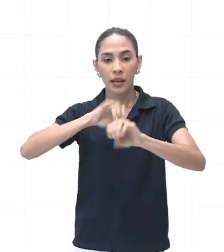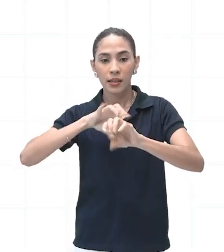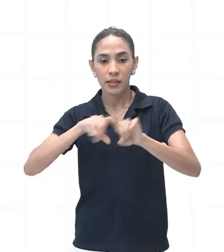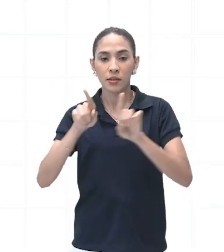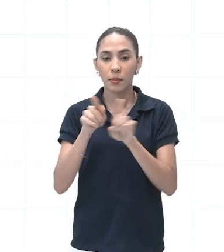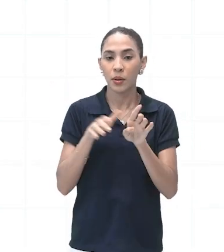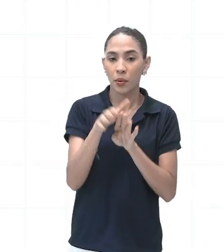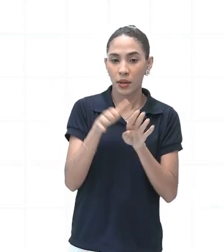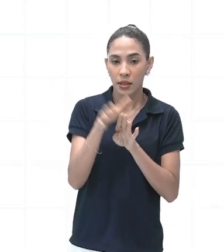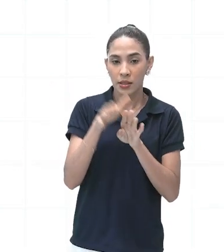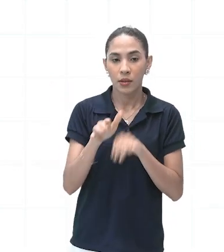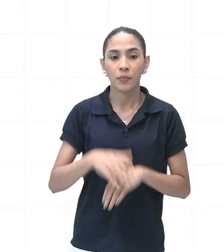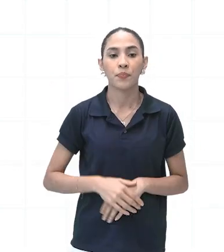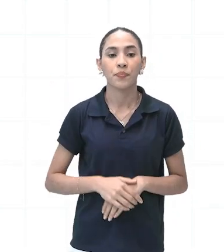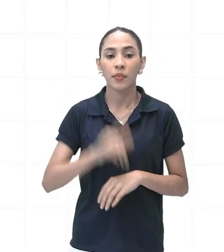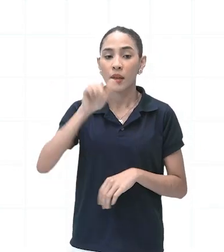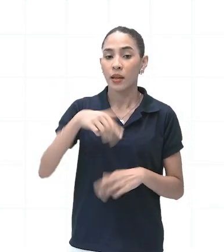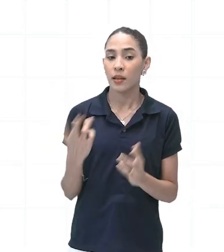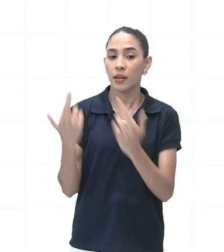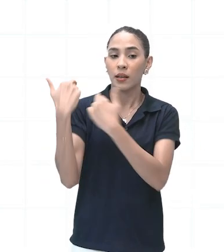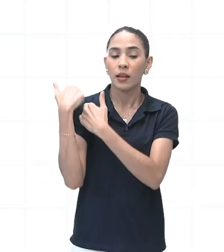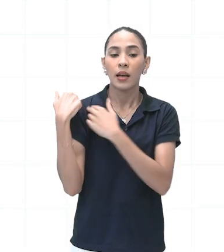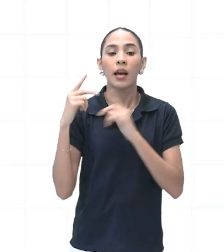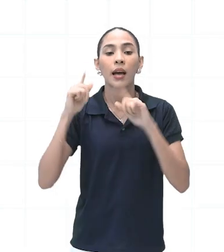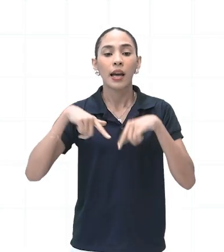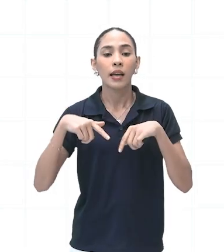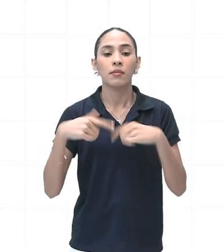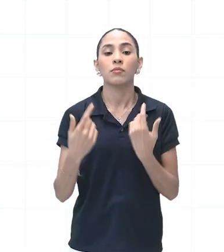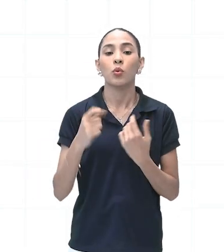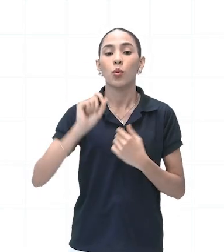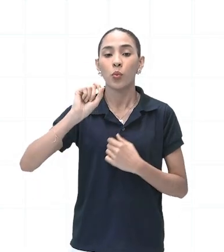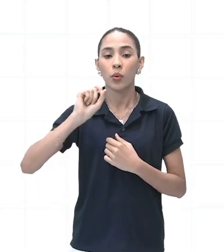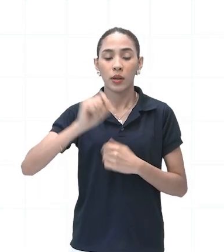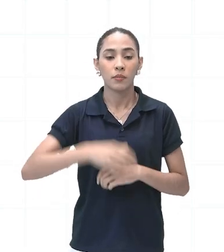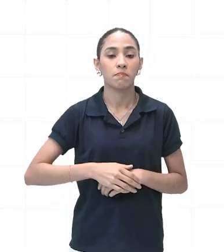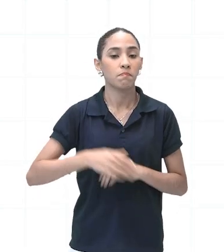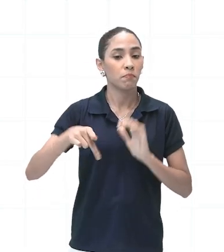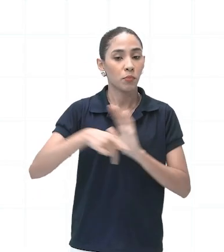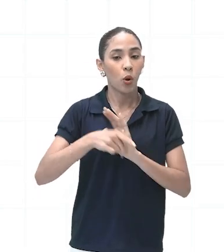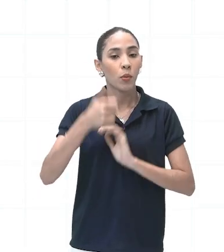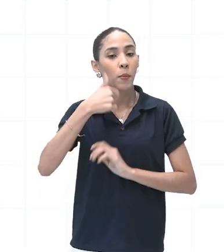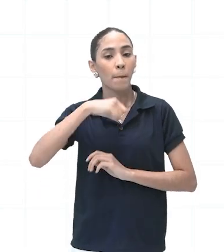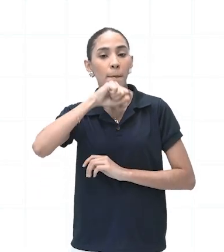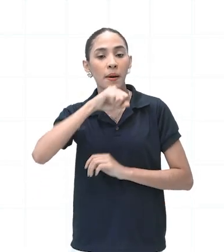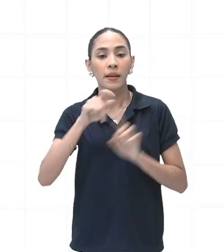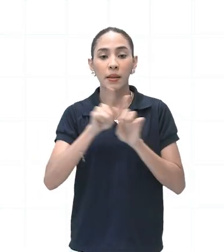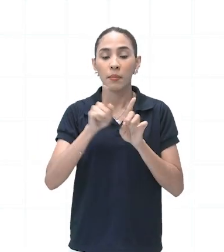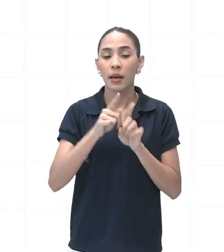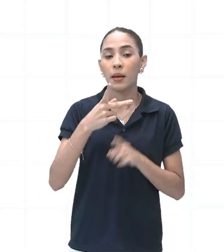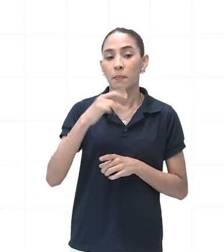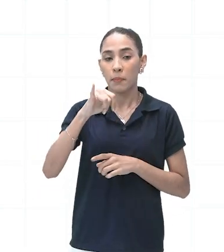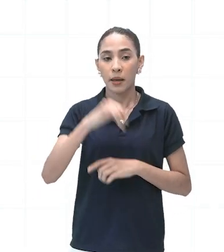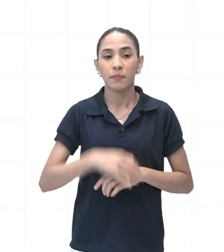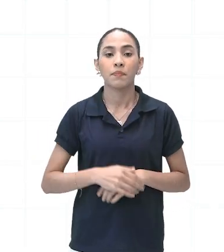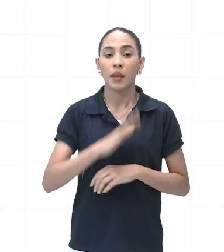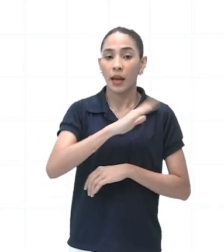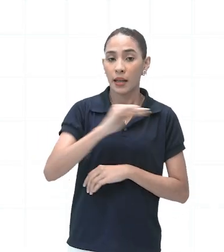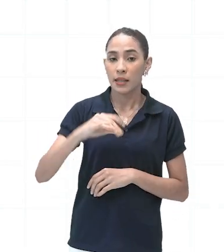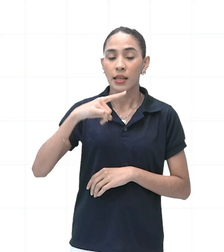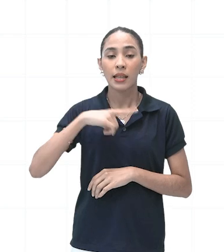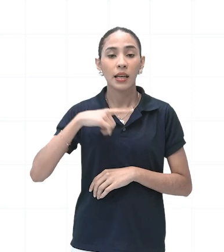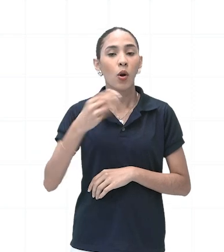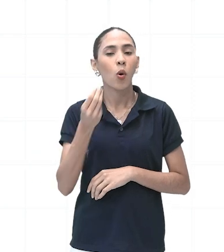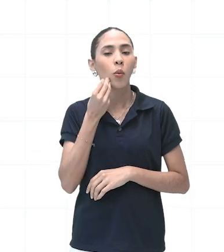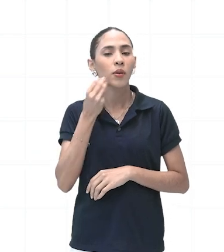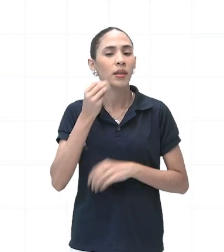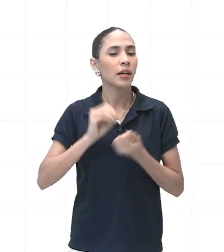educação e orientação. Esta responsabilidade cabe, em primeiro lugar, aos pais. A criança terá ampla